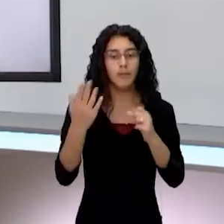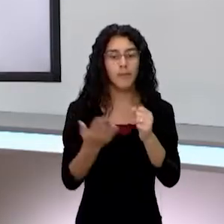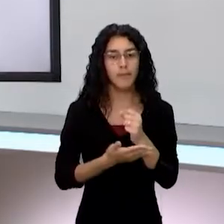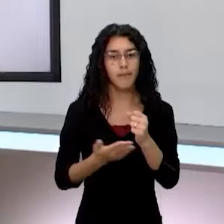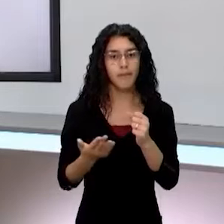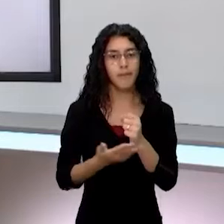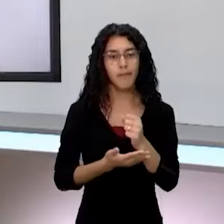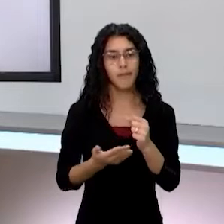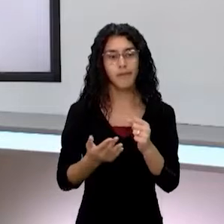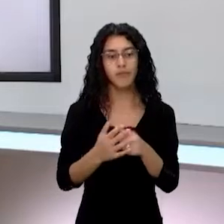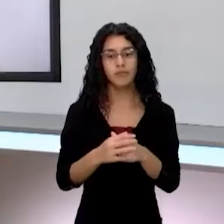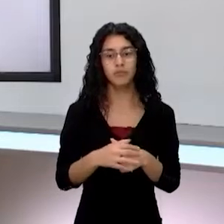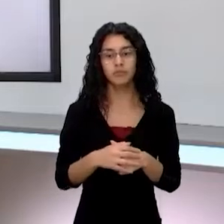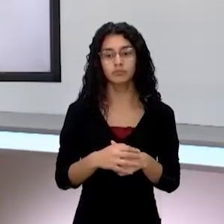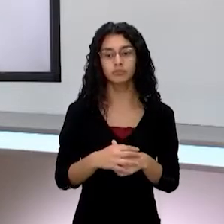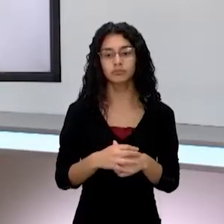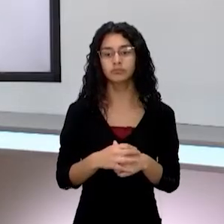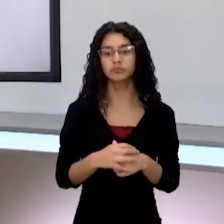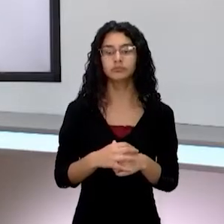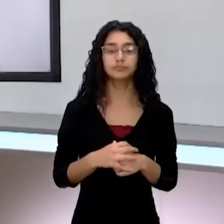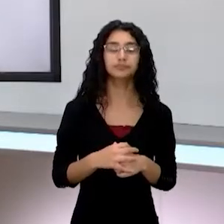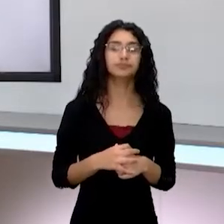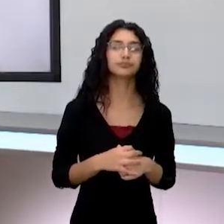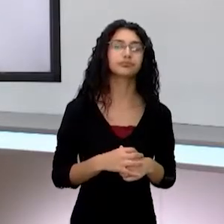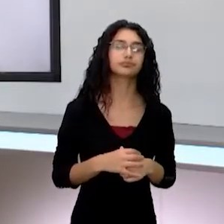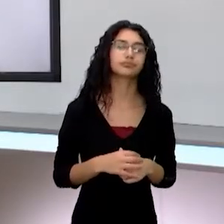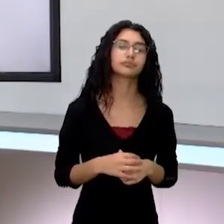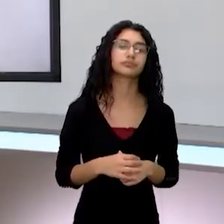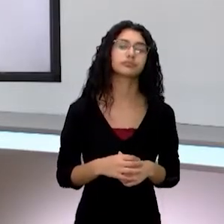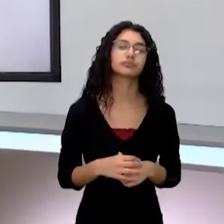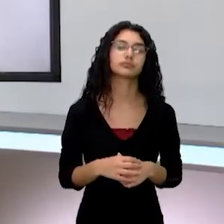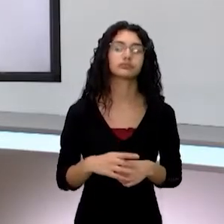vida, né? Pode ter, existe a vida do